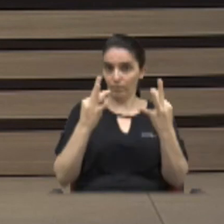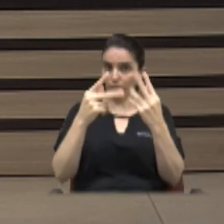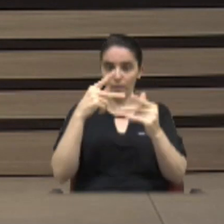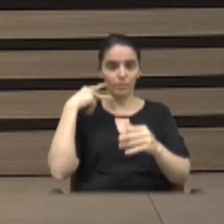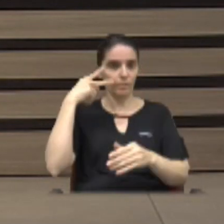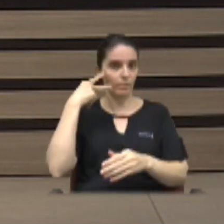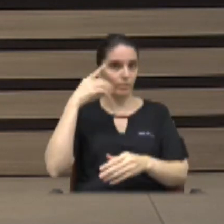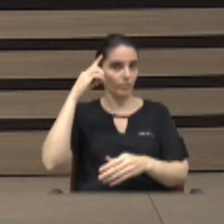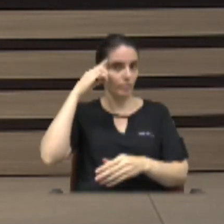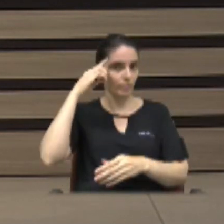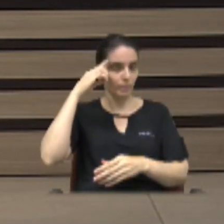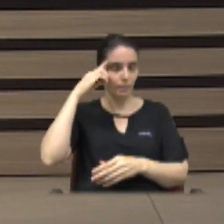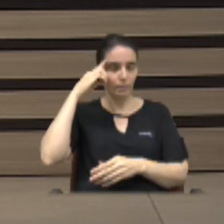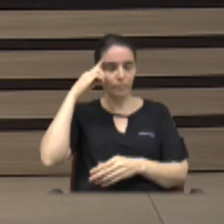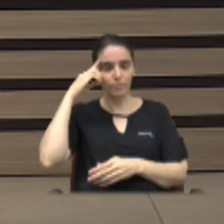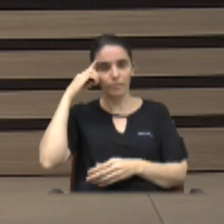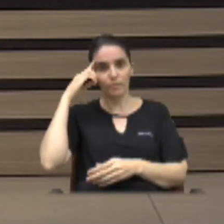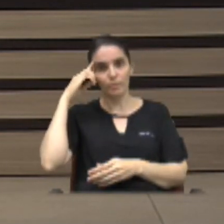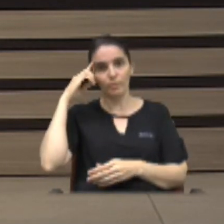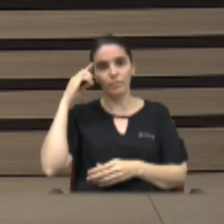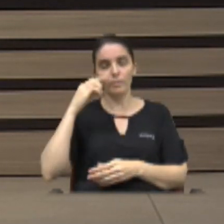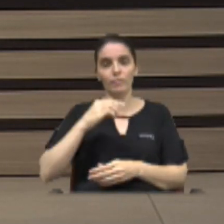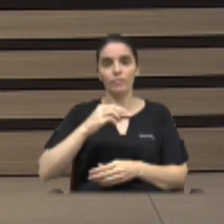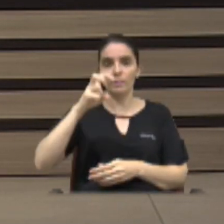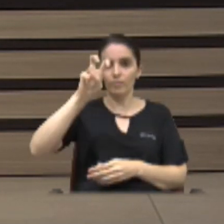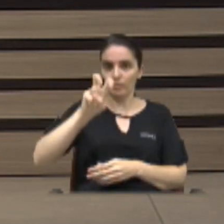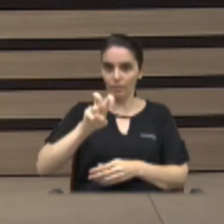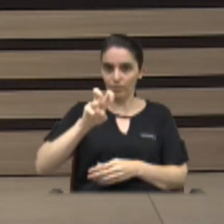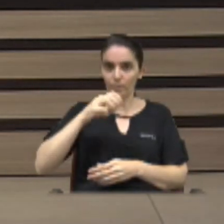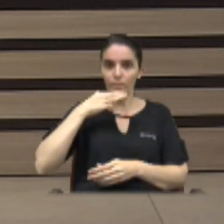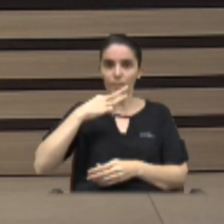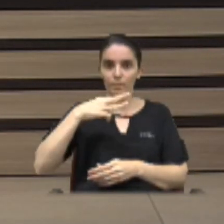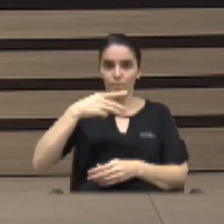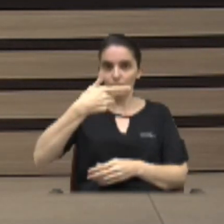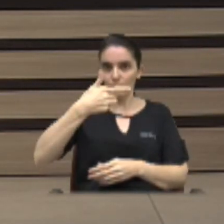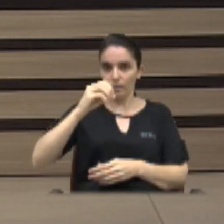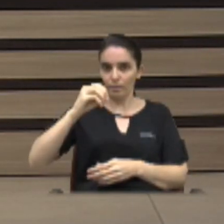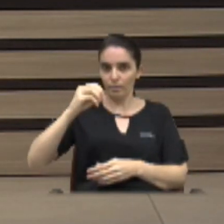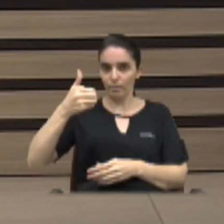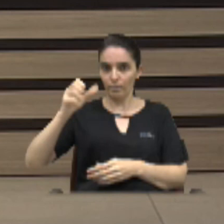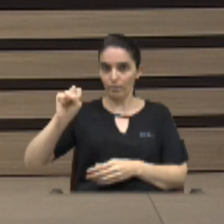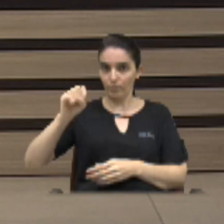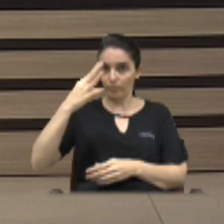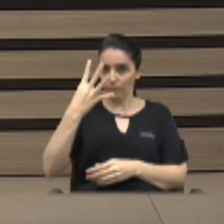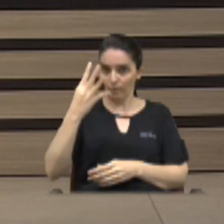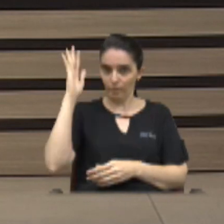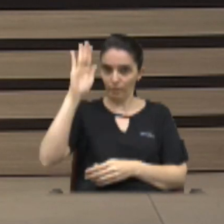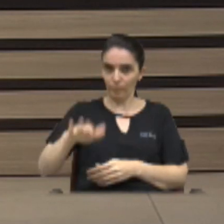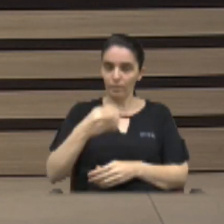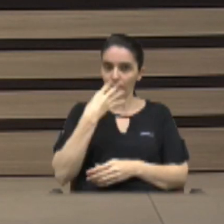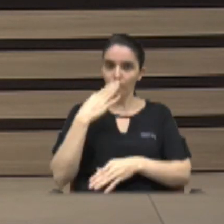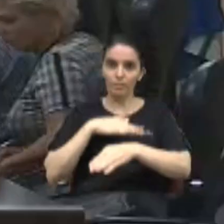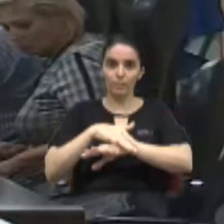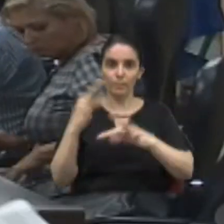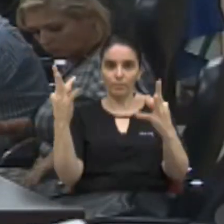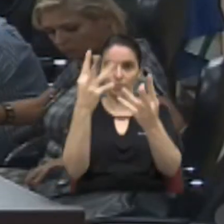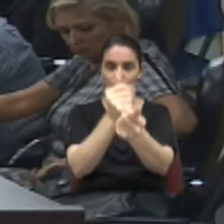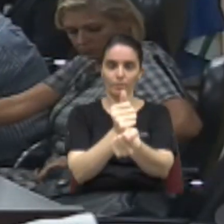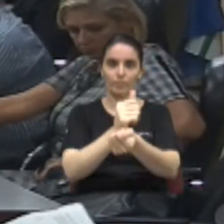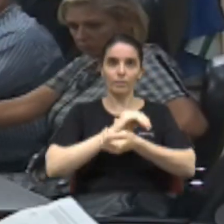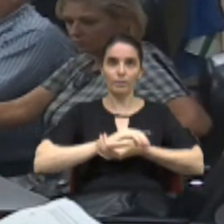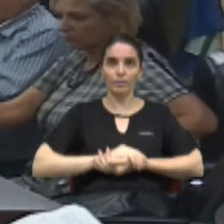vereadores para a sessão a ser realizada dia 5 de março de 2018, às 4 da tarde. Uma boa noite a todos.